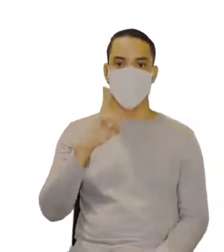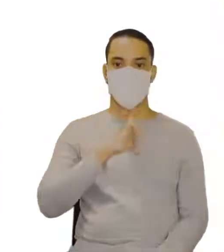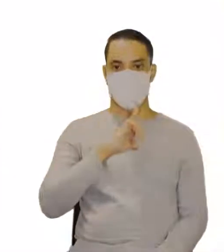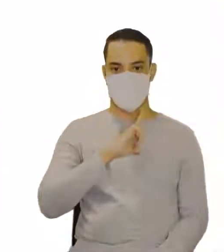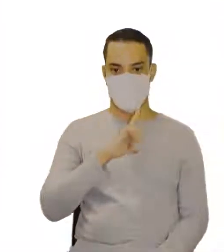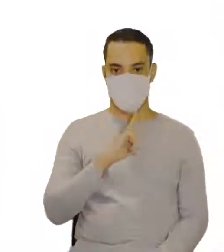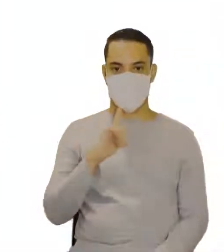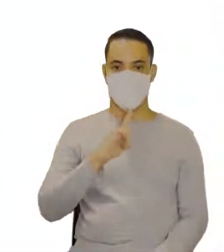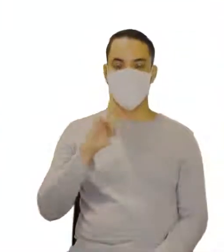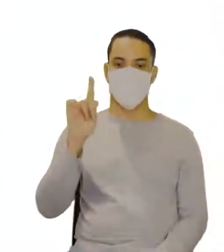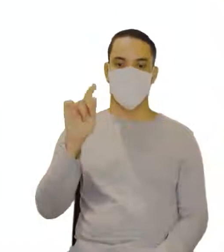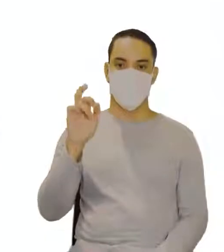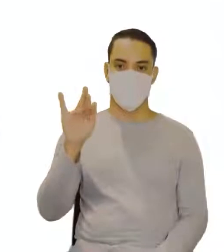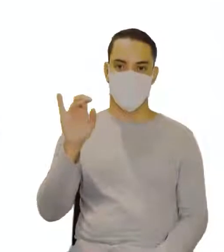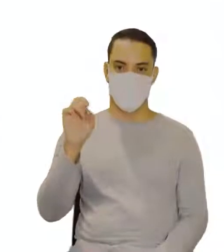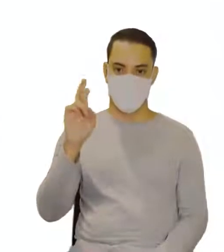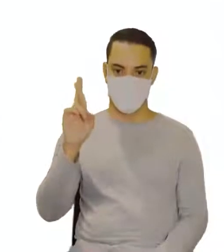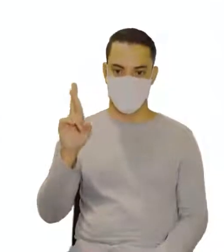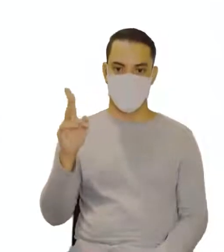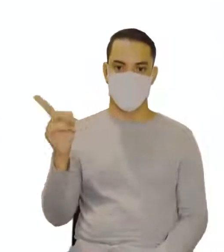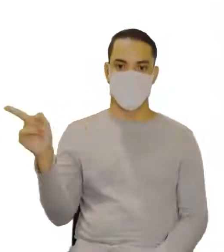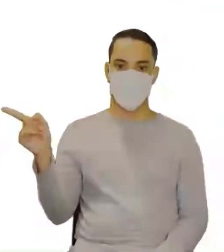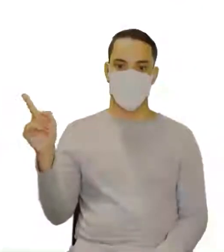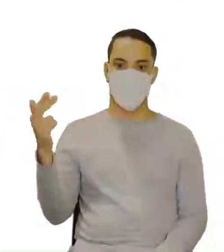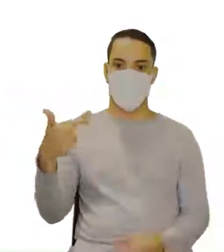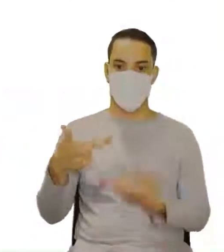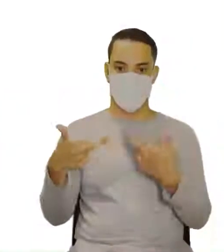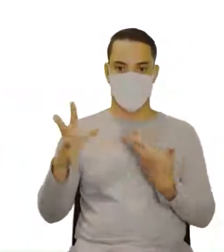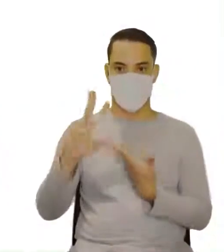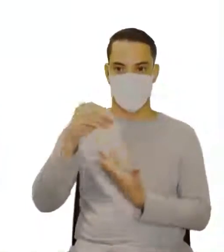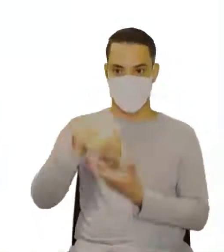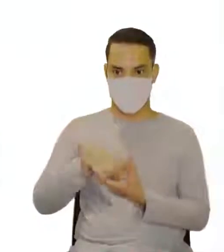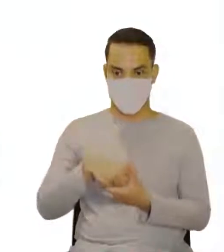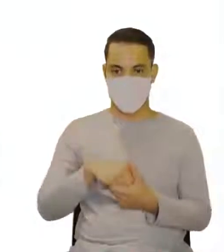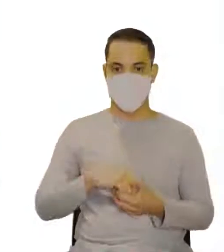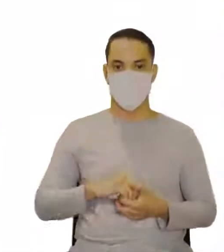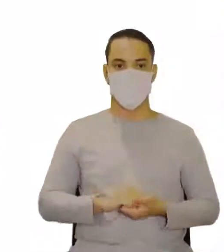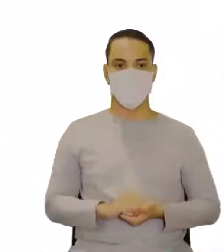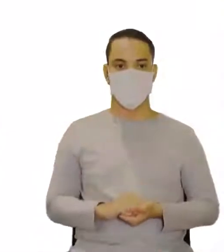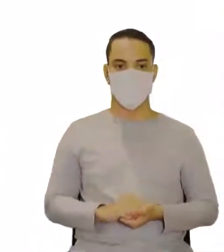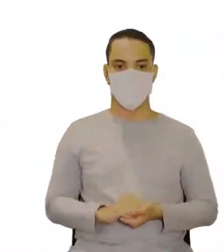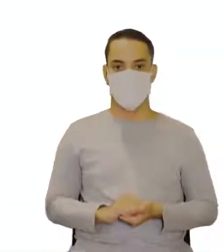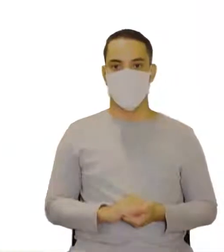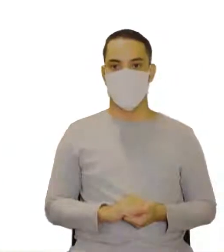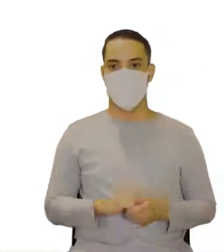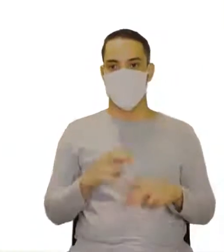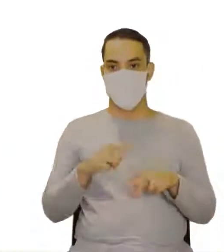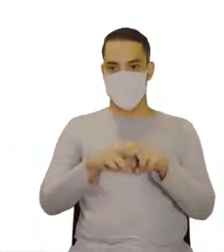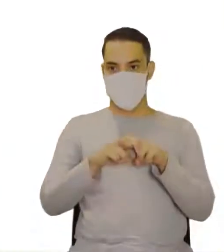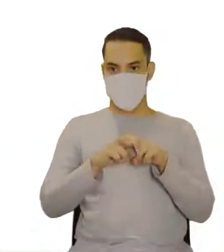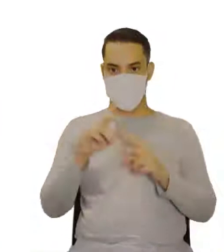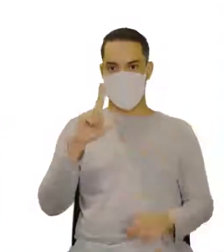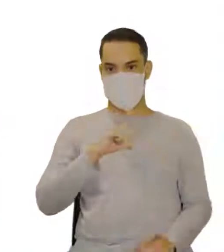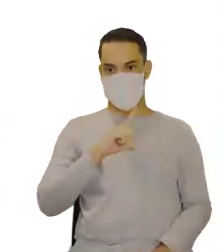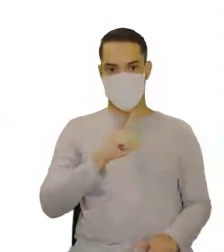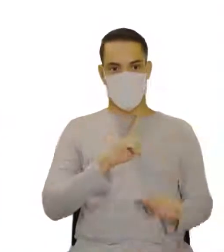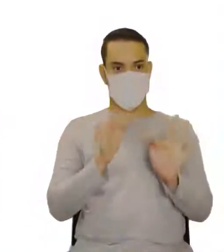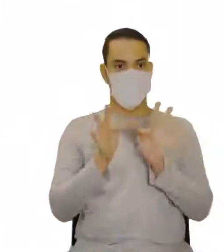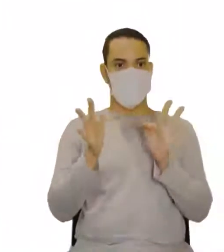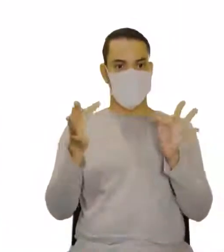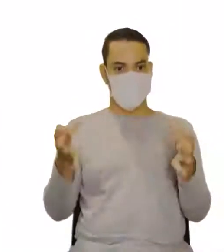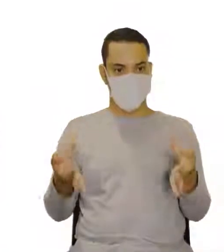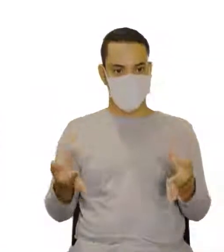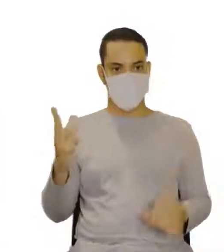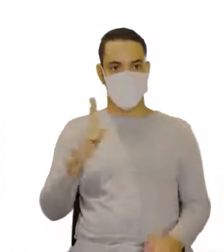gerador, de novo tá aqui o nosso resistor, ok? Então aqui nesse caso, como eu tenho um circuito simples,